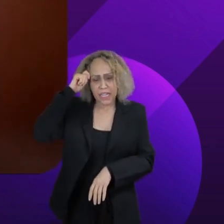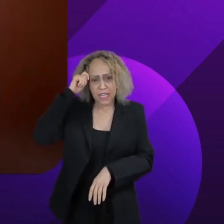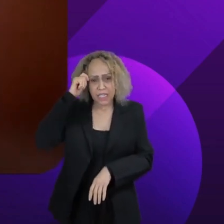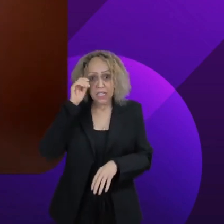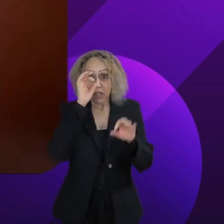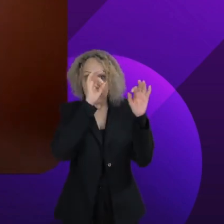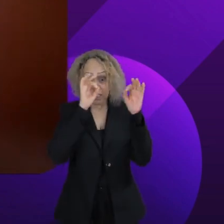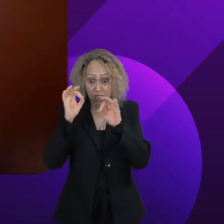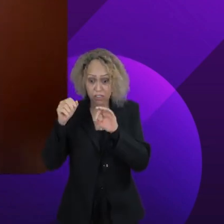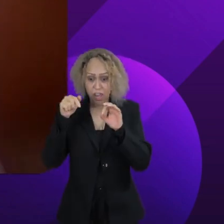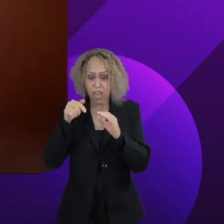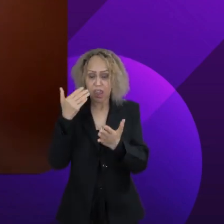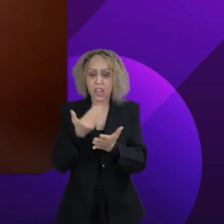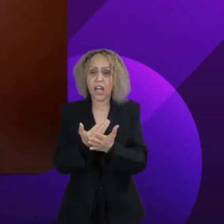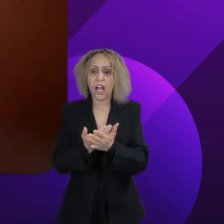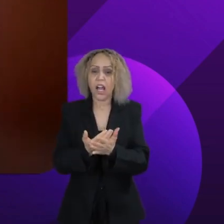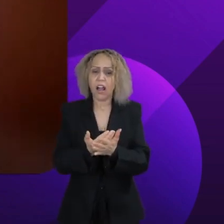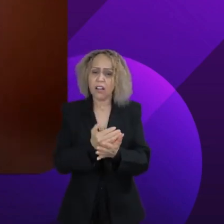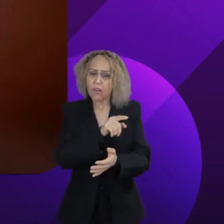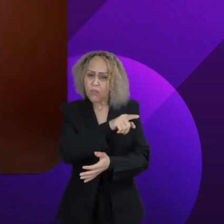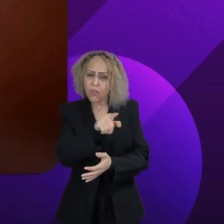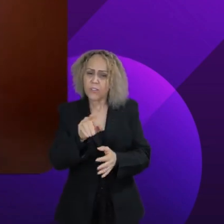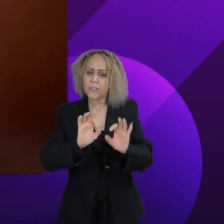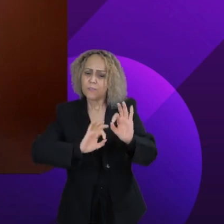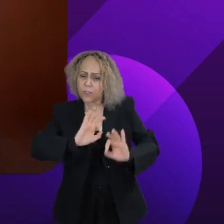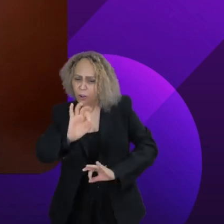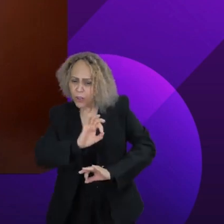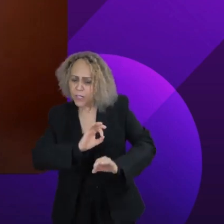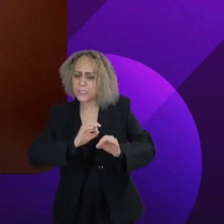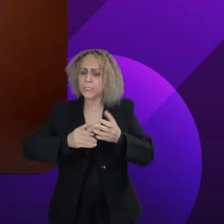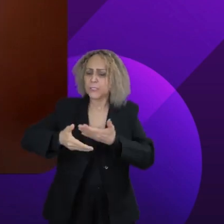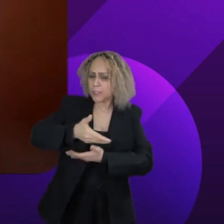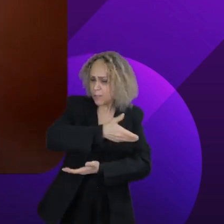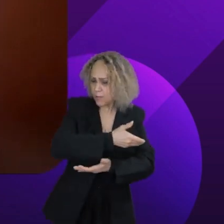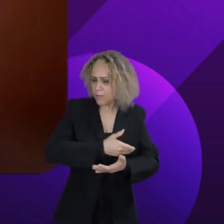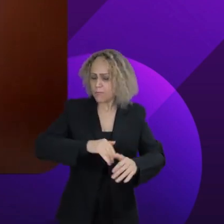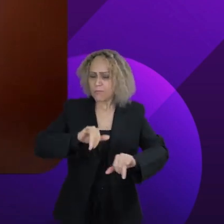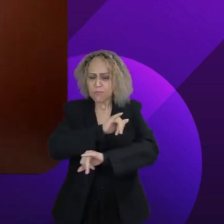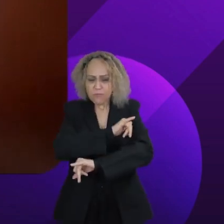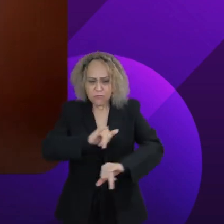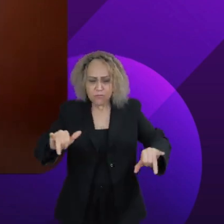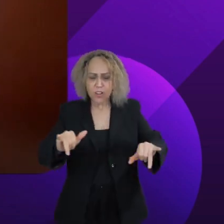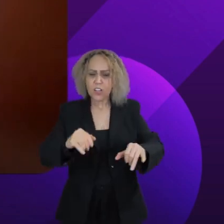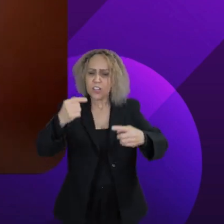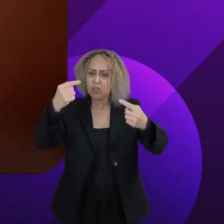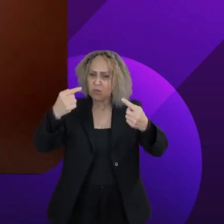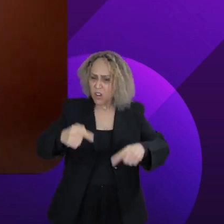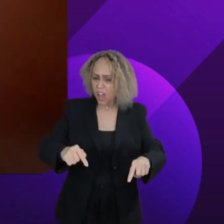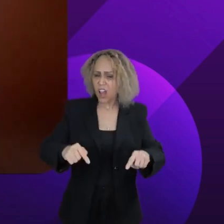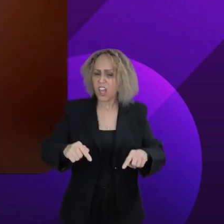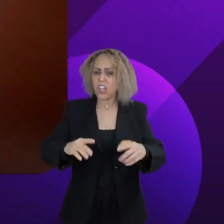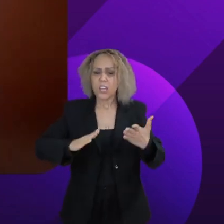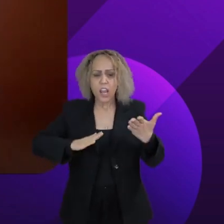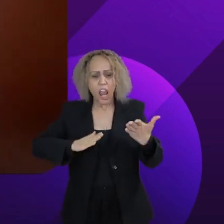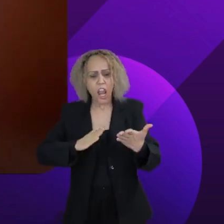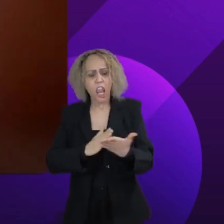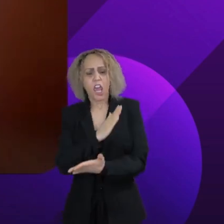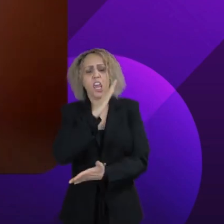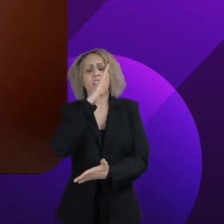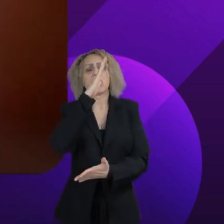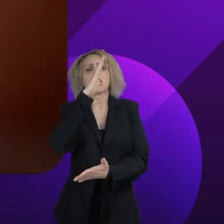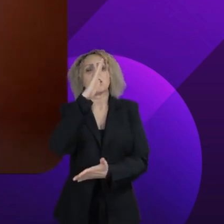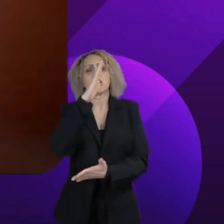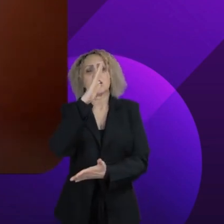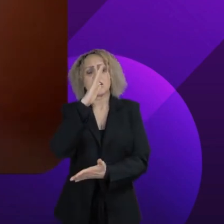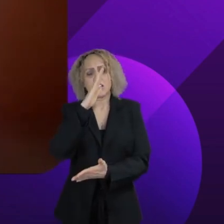para construir campanha, disputar os espaços de poder, serem eleitas e exercerem